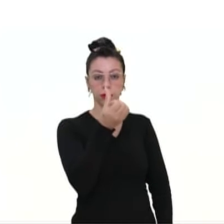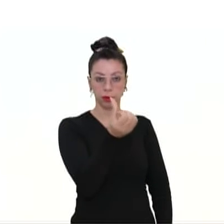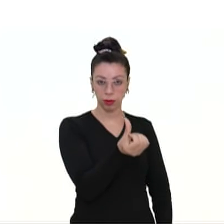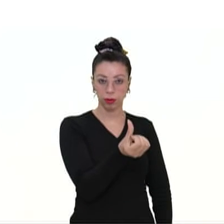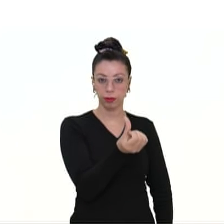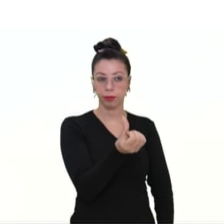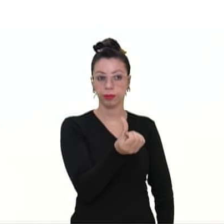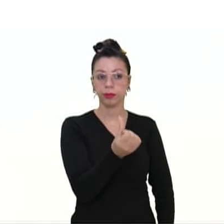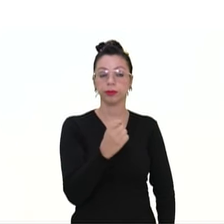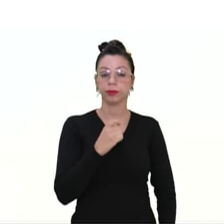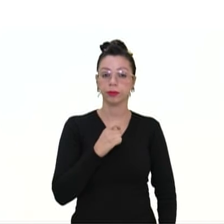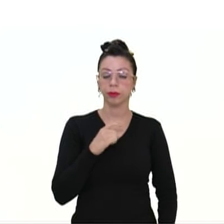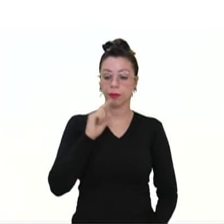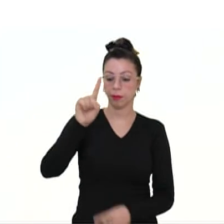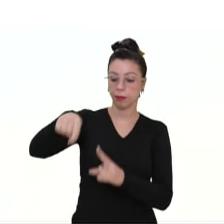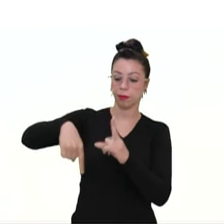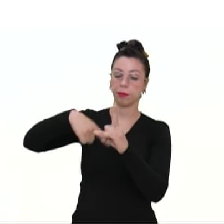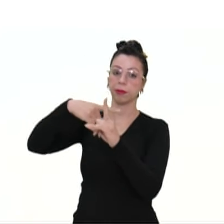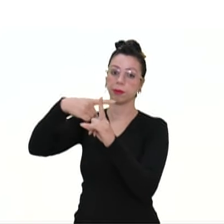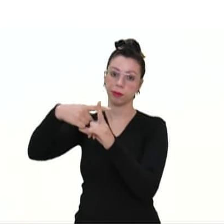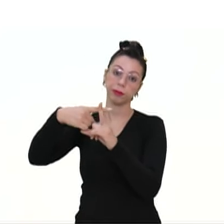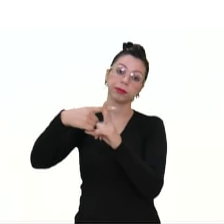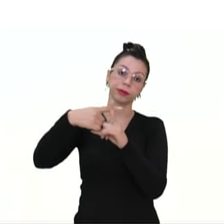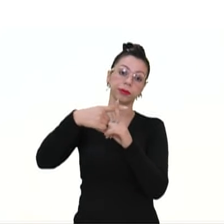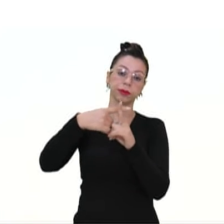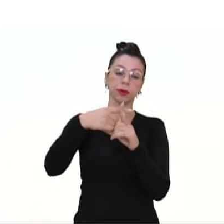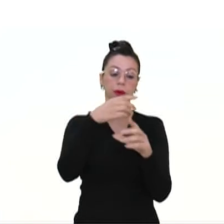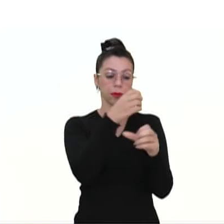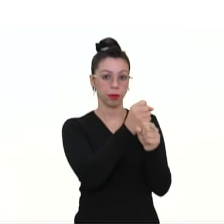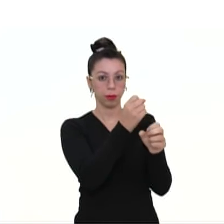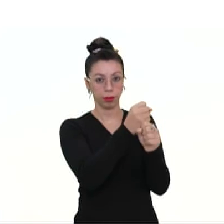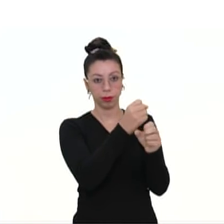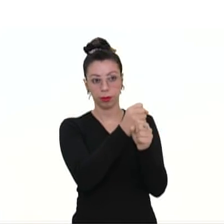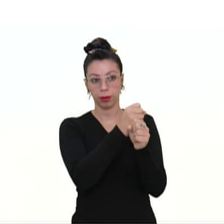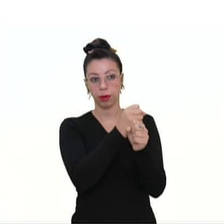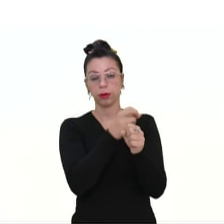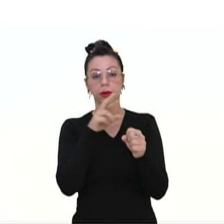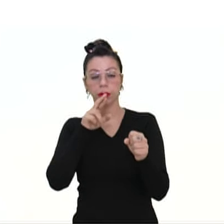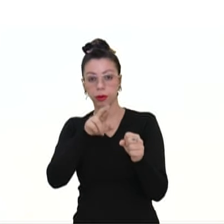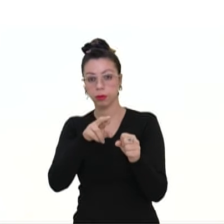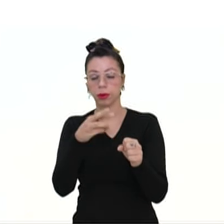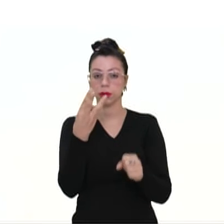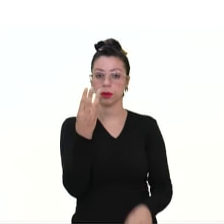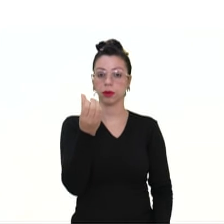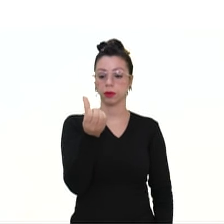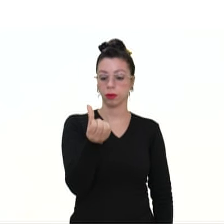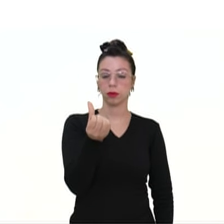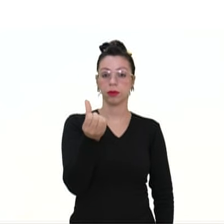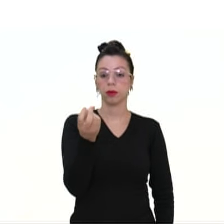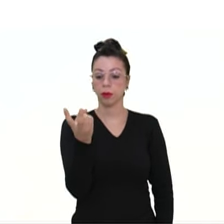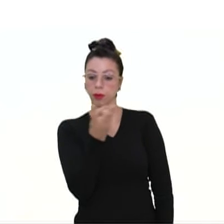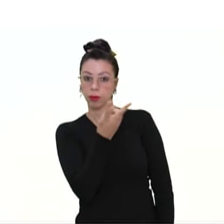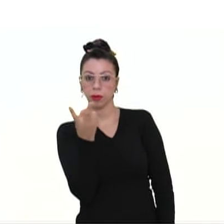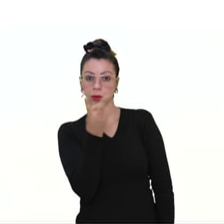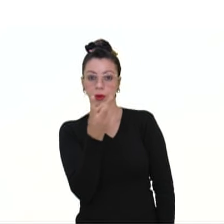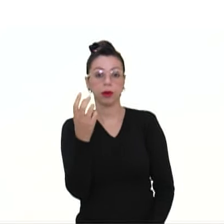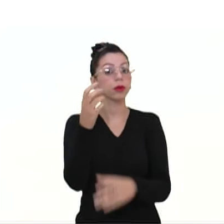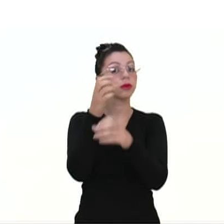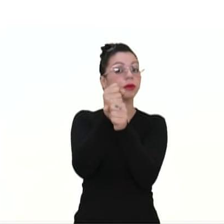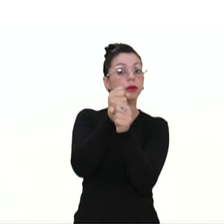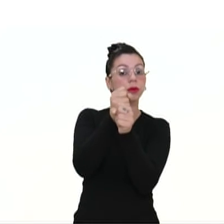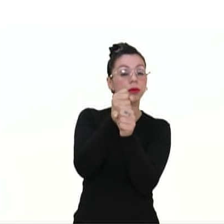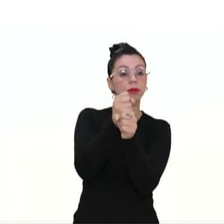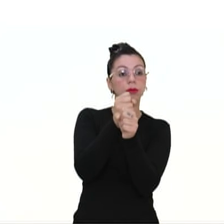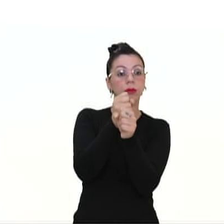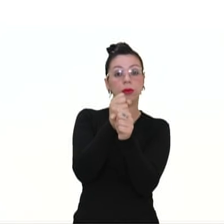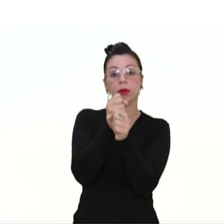1986, ok? Então nós temos o ano 1986, lembra que a resposta era 36? Soma as duas, então o ano